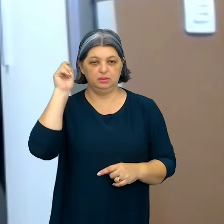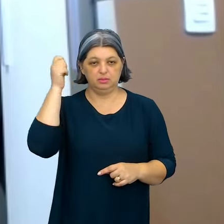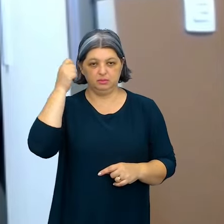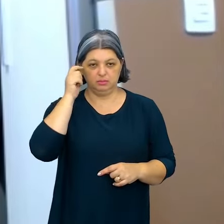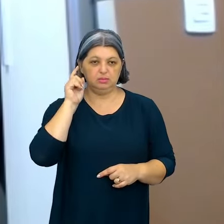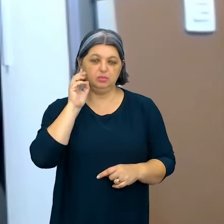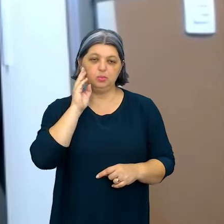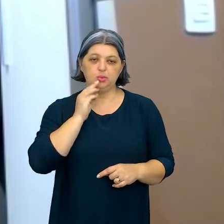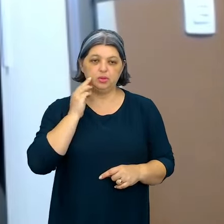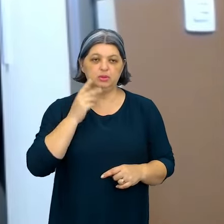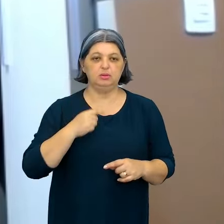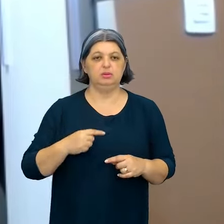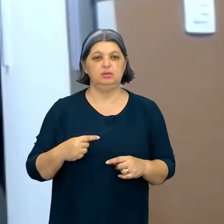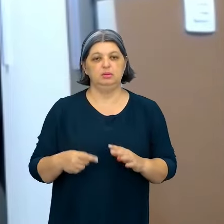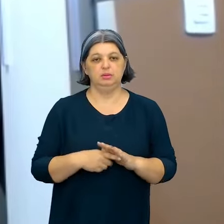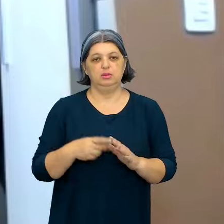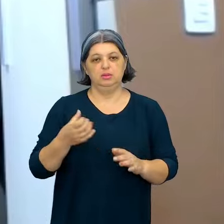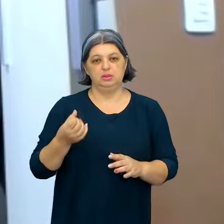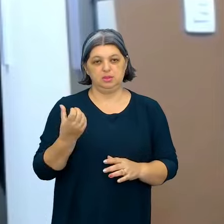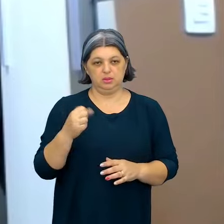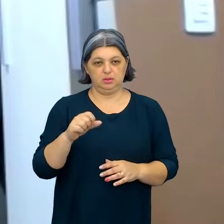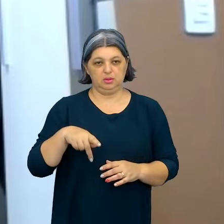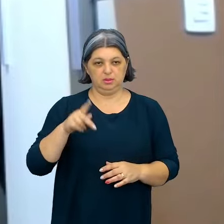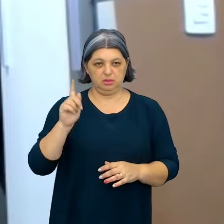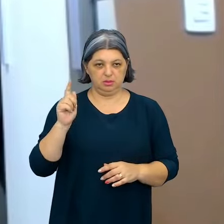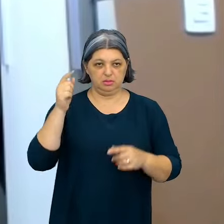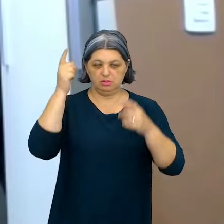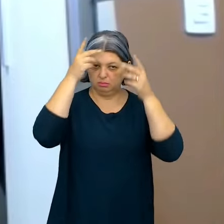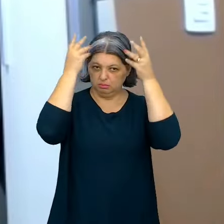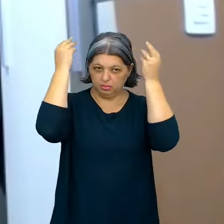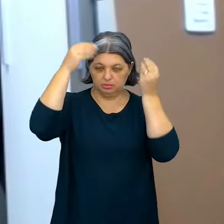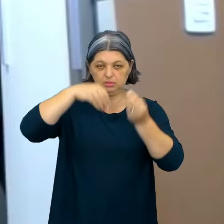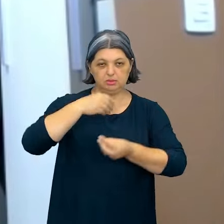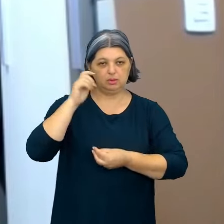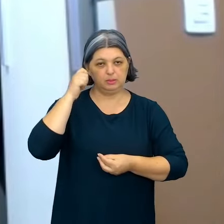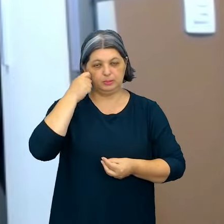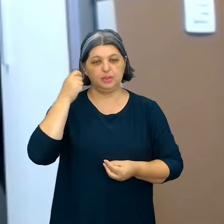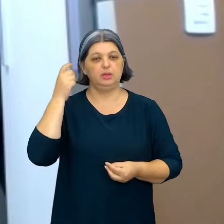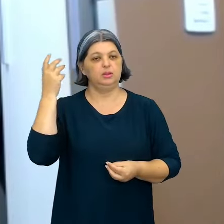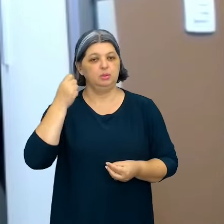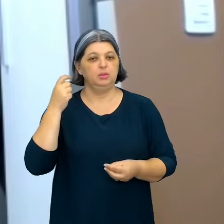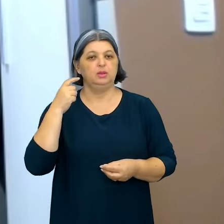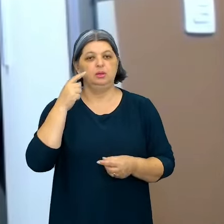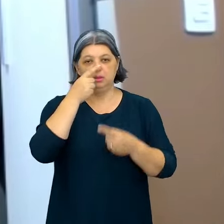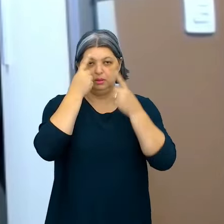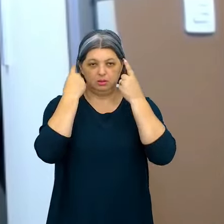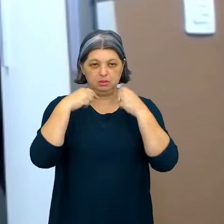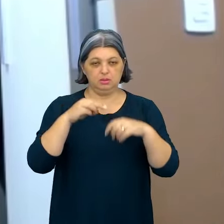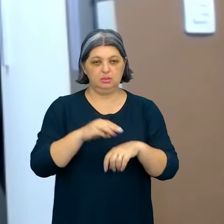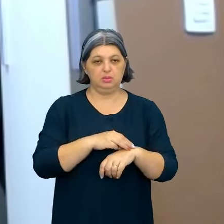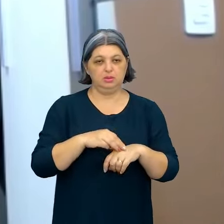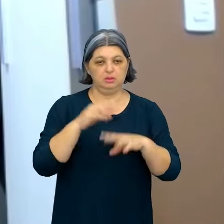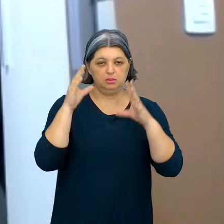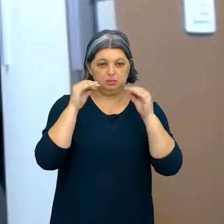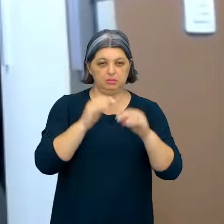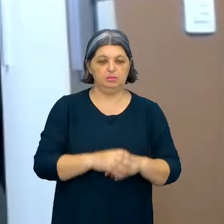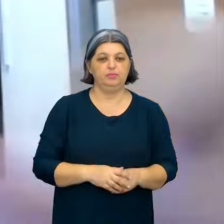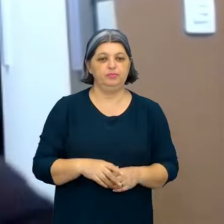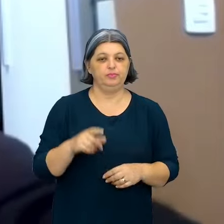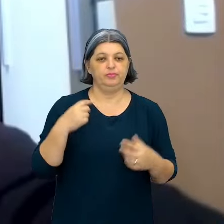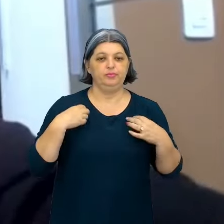altura, 68 quilos, cabelos pretos com tons de grisalhos, olhos castanhos escuros e atualmente estou usando